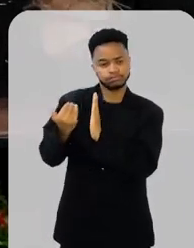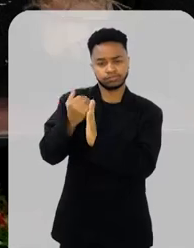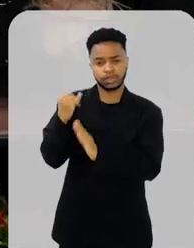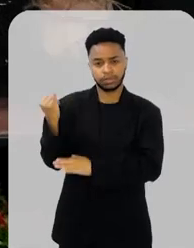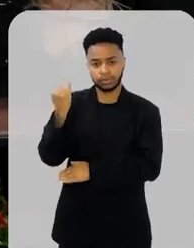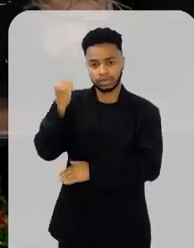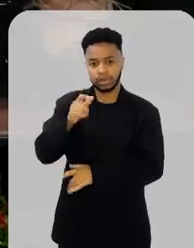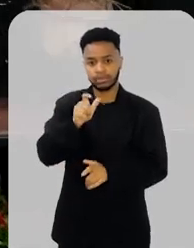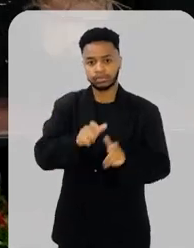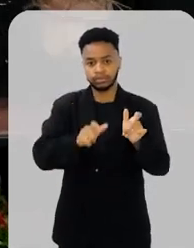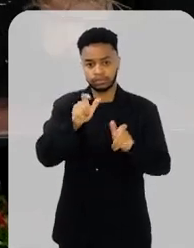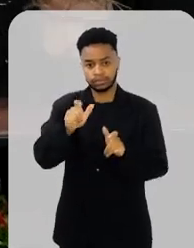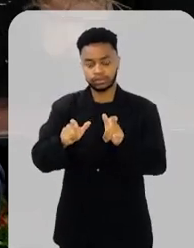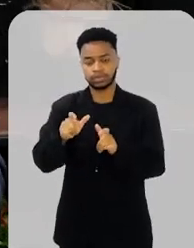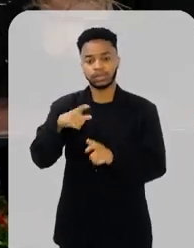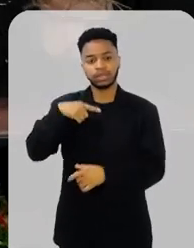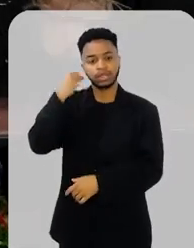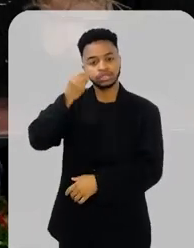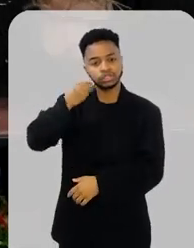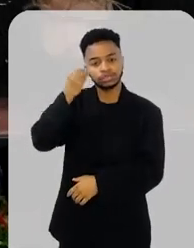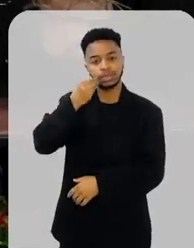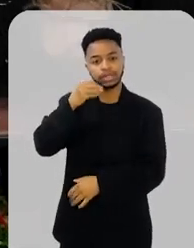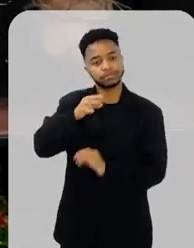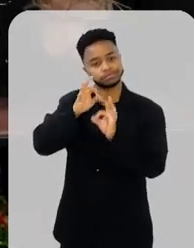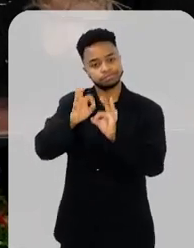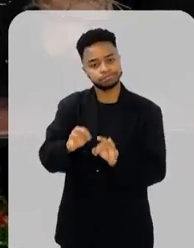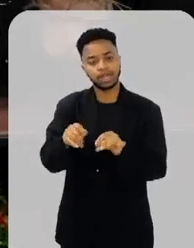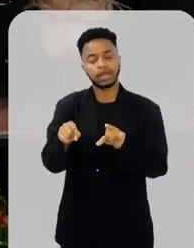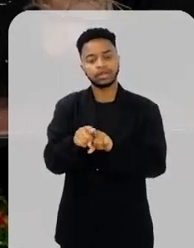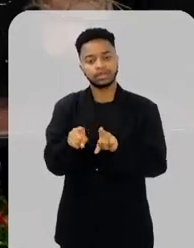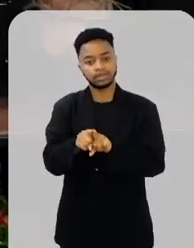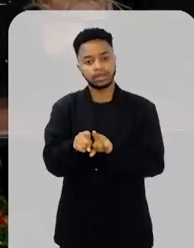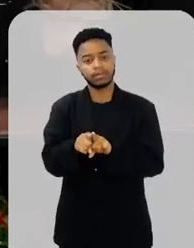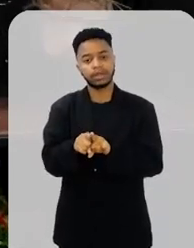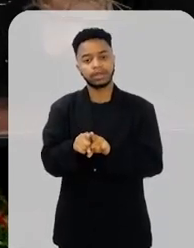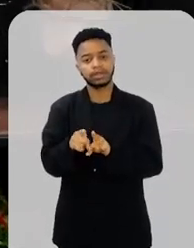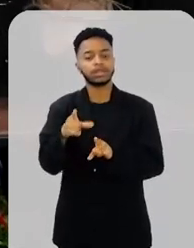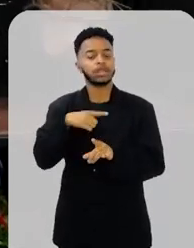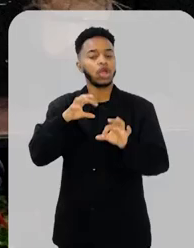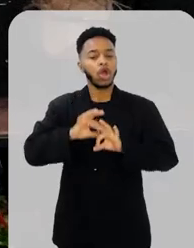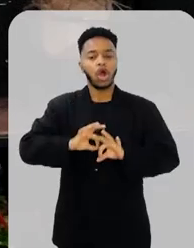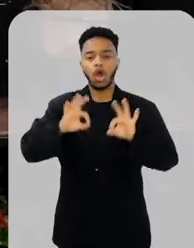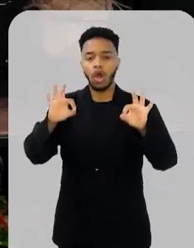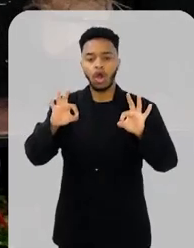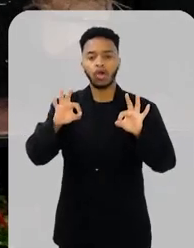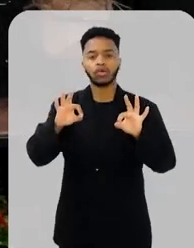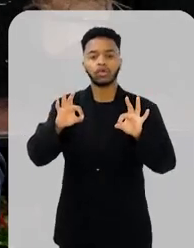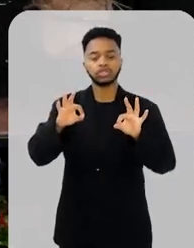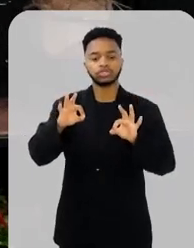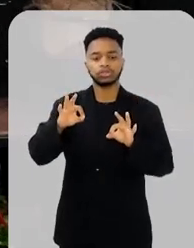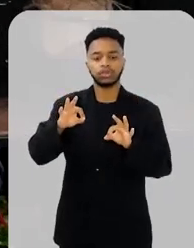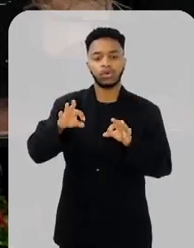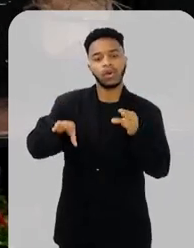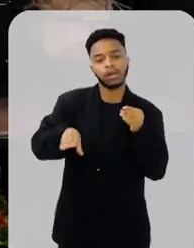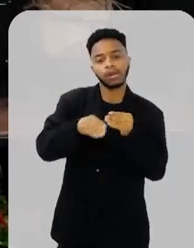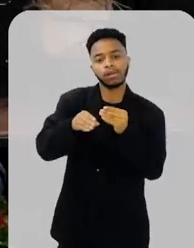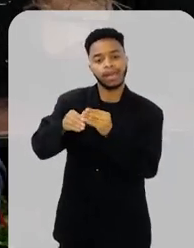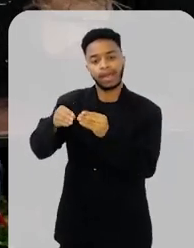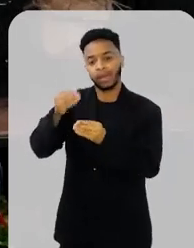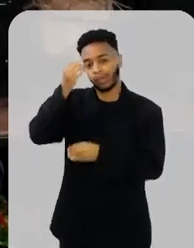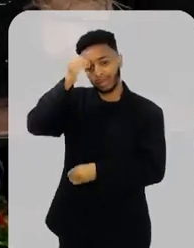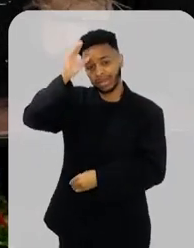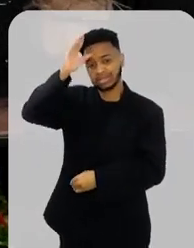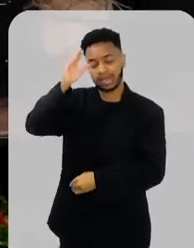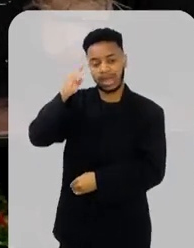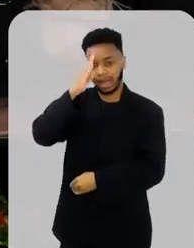altíssimo gabarito, pessoas que vêm de uma experiência concreta, mas também com um ótimo arcabouço acadêmico,